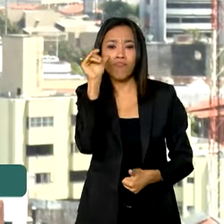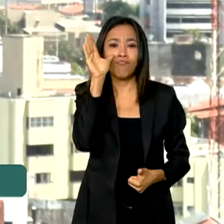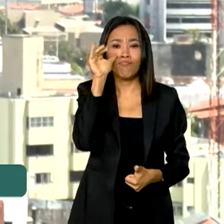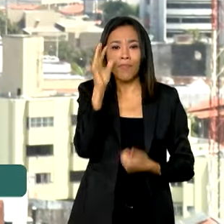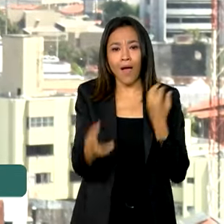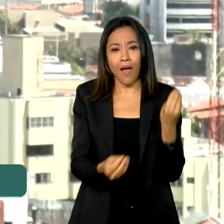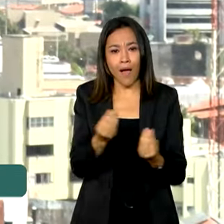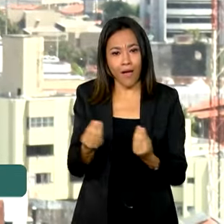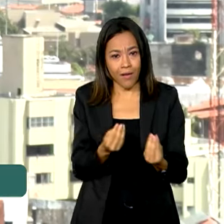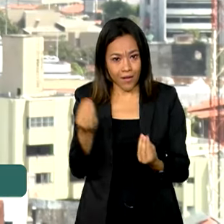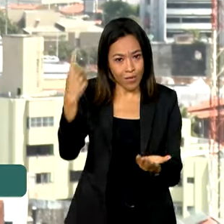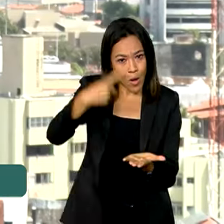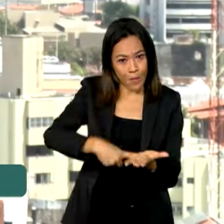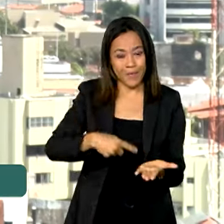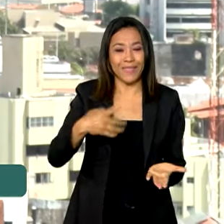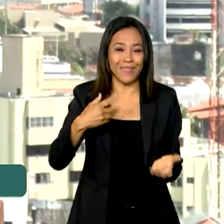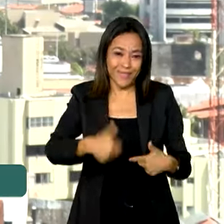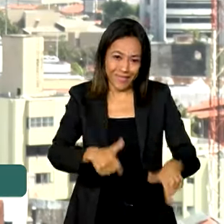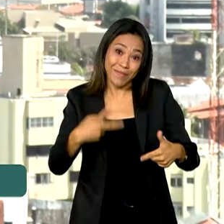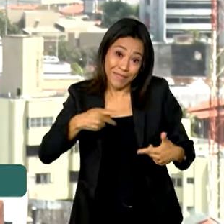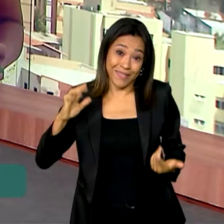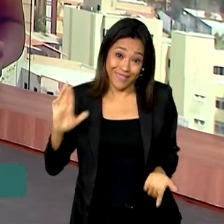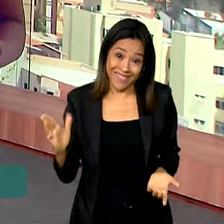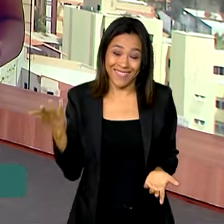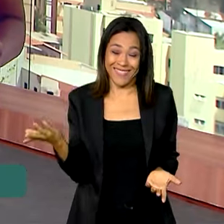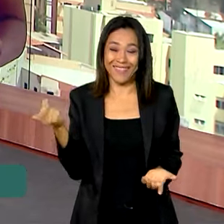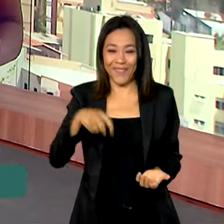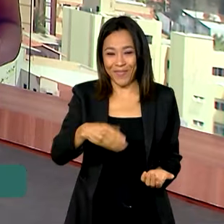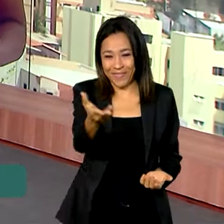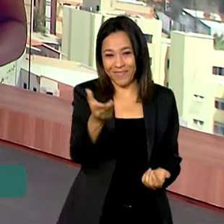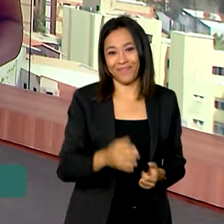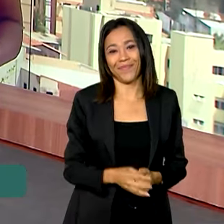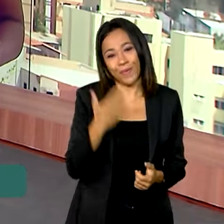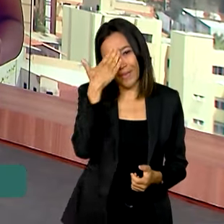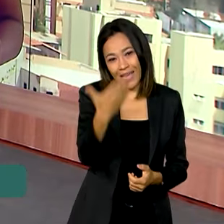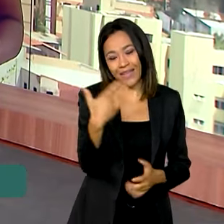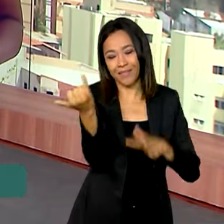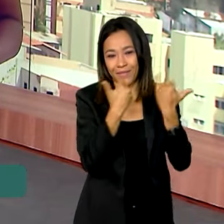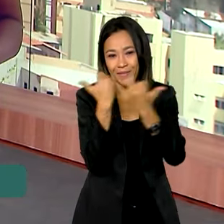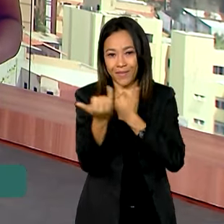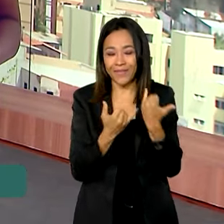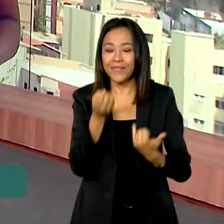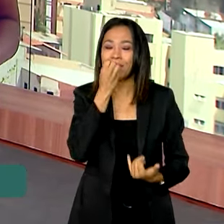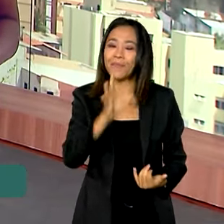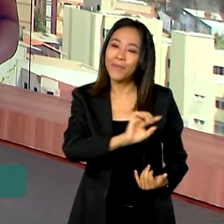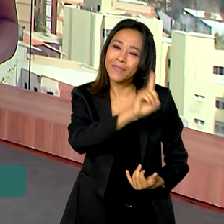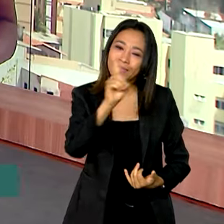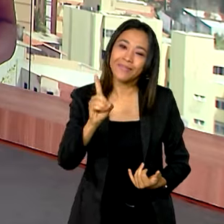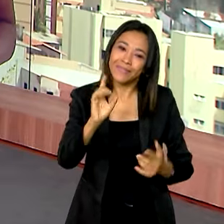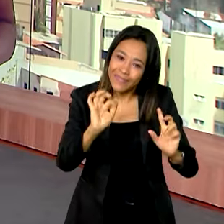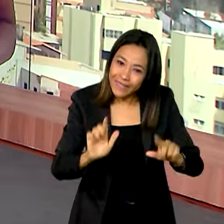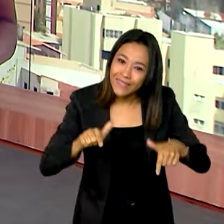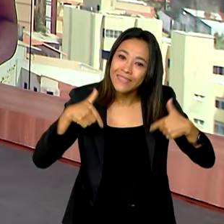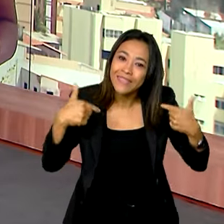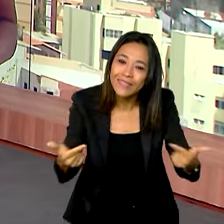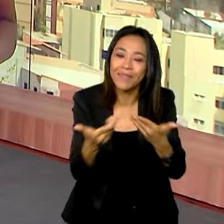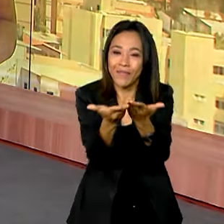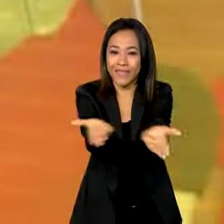agenda do presidente. Vanessa, eu volto com você. Ok, Luciano, obrigada pelas informações. Bom trabalho para você aí em